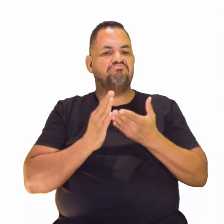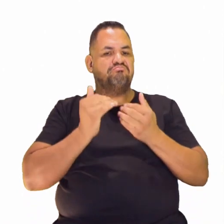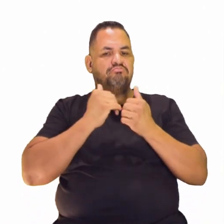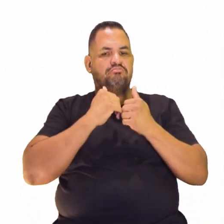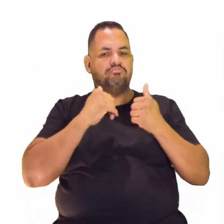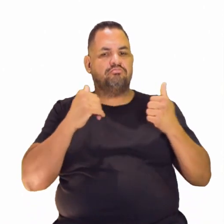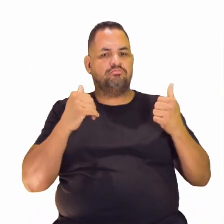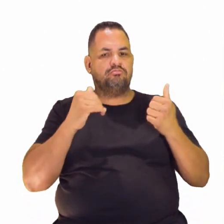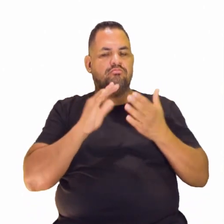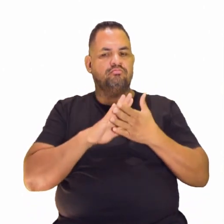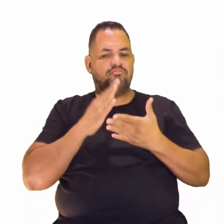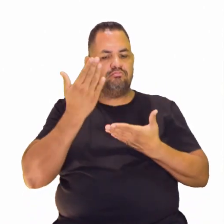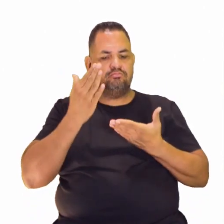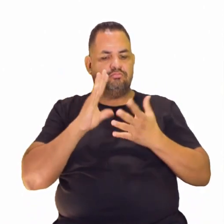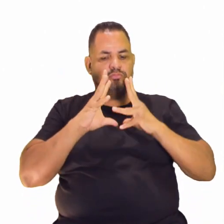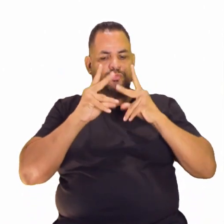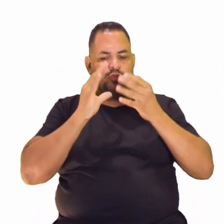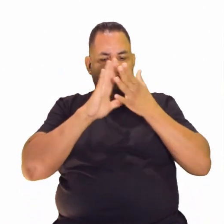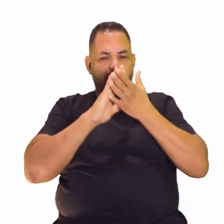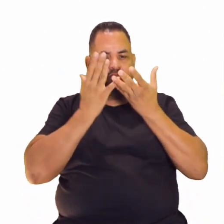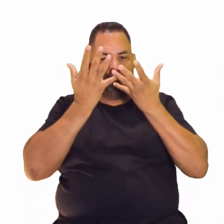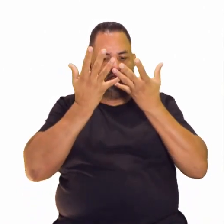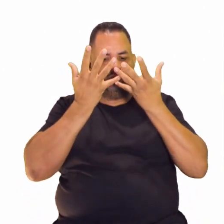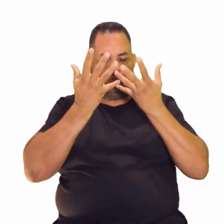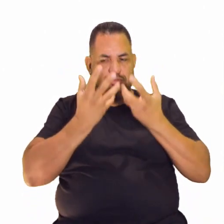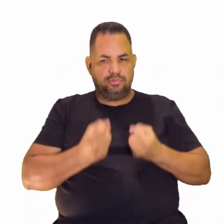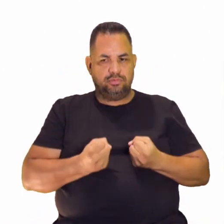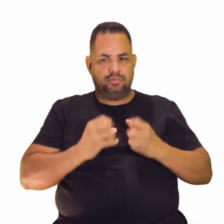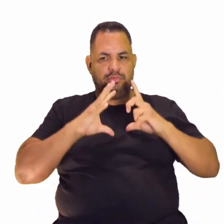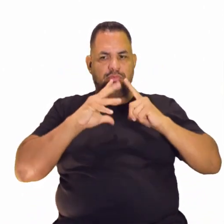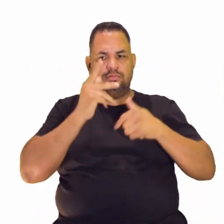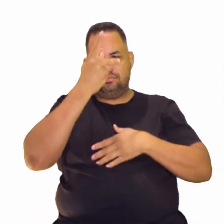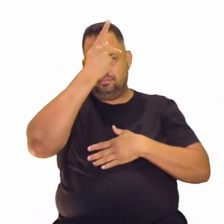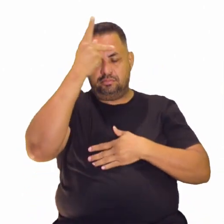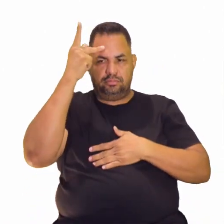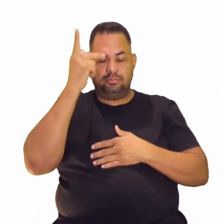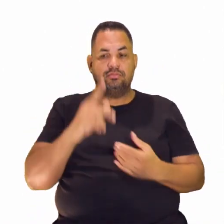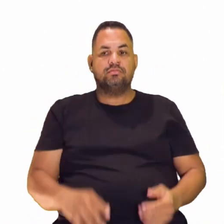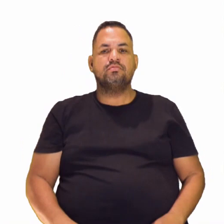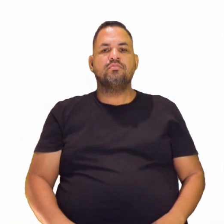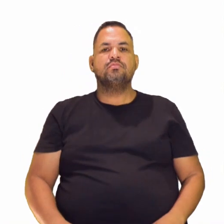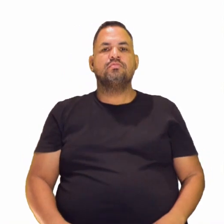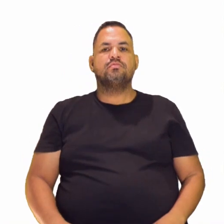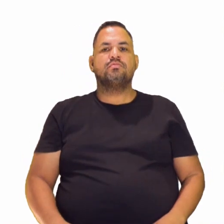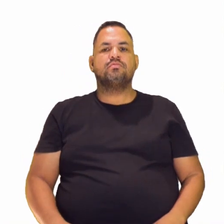de ser um consenso. Então, a arte